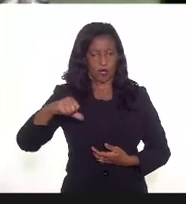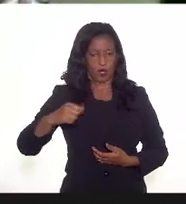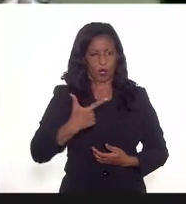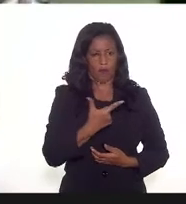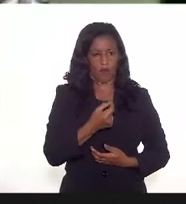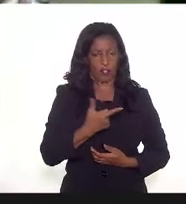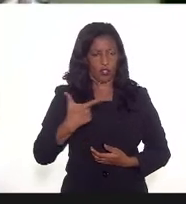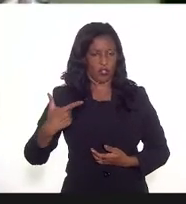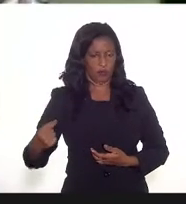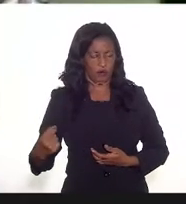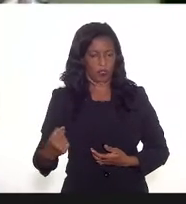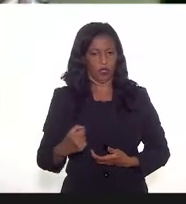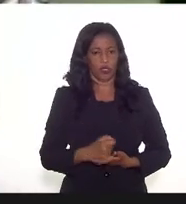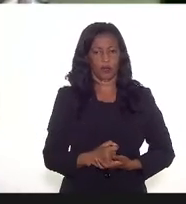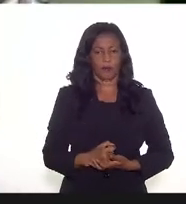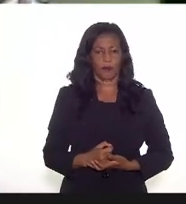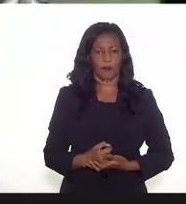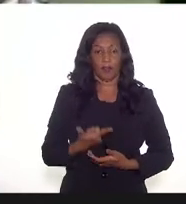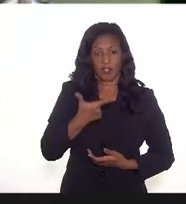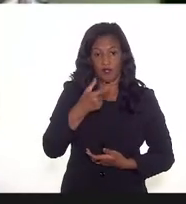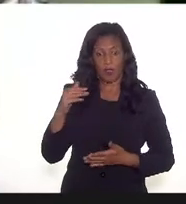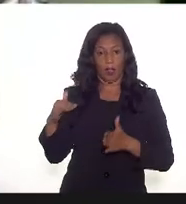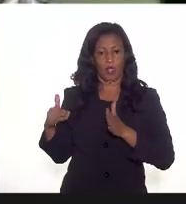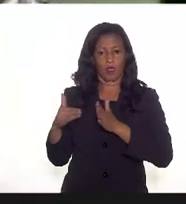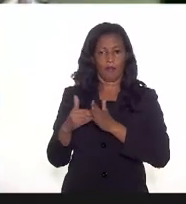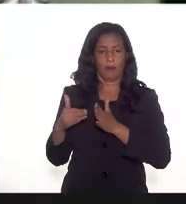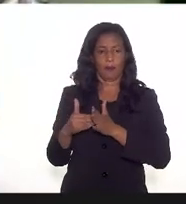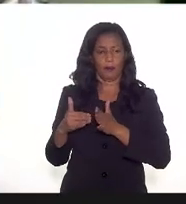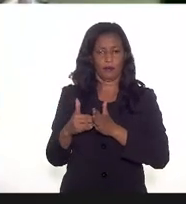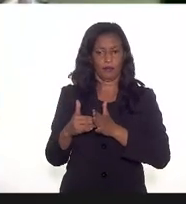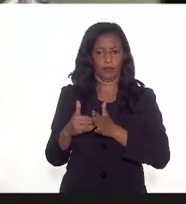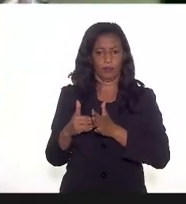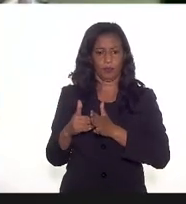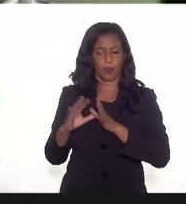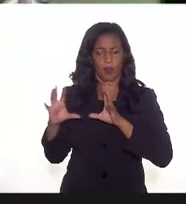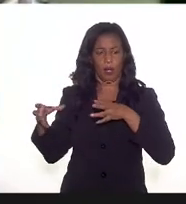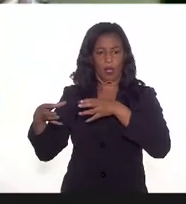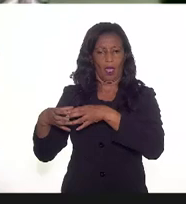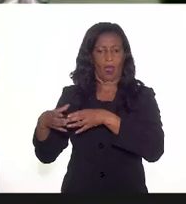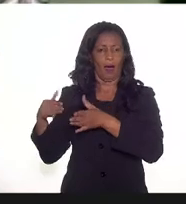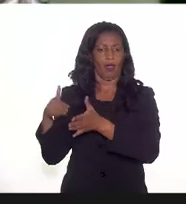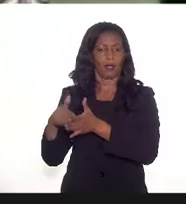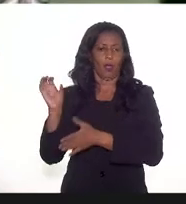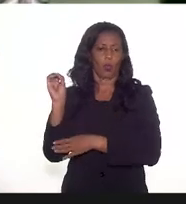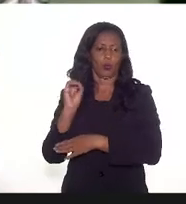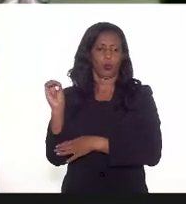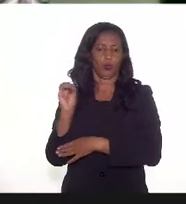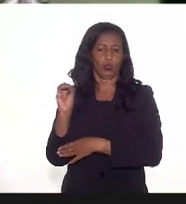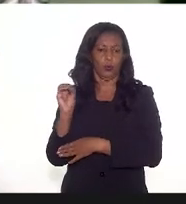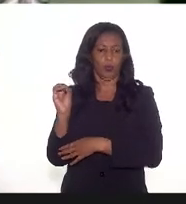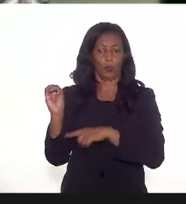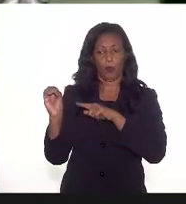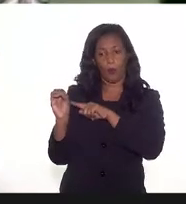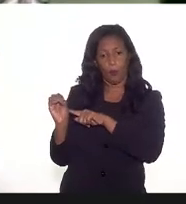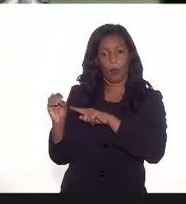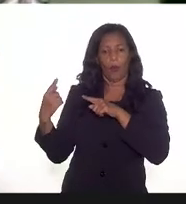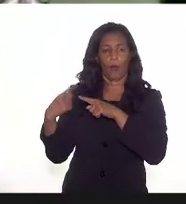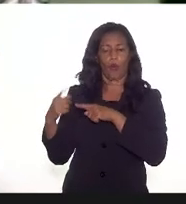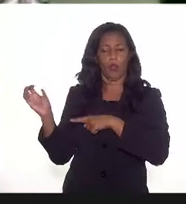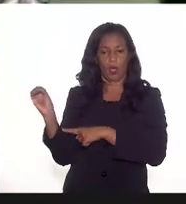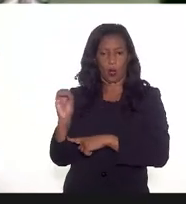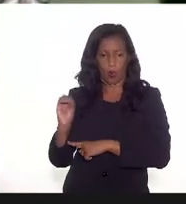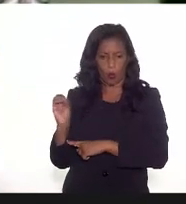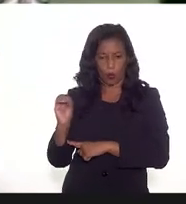2019-2020, sendo que 2020 limitado a outubro. Por que limitado a outubro? Em outubro foi o advento do